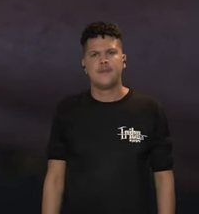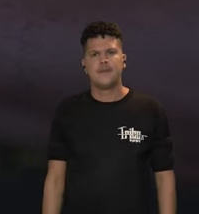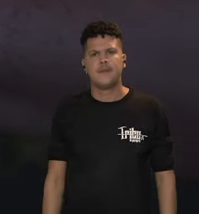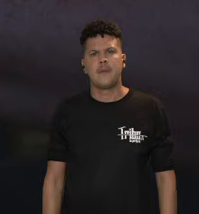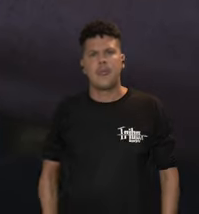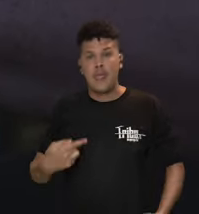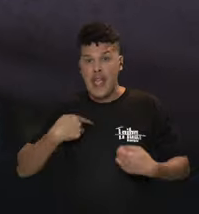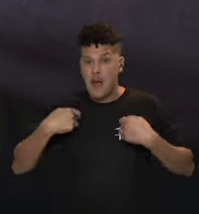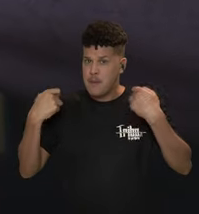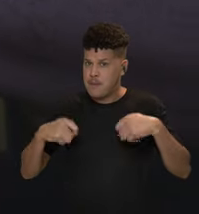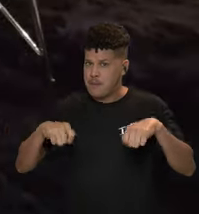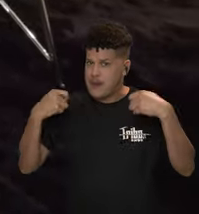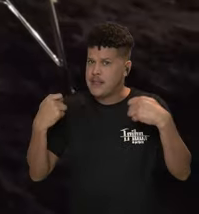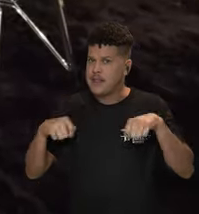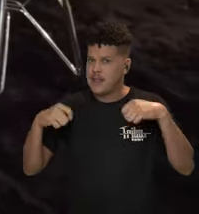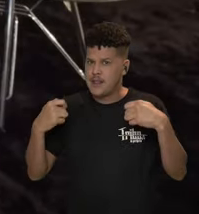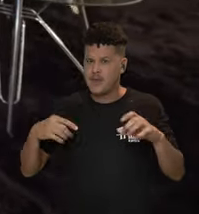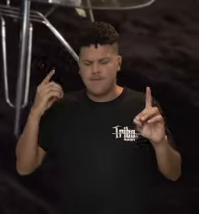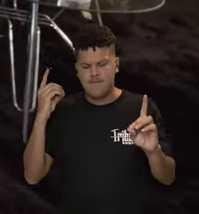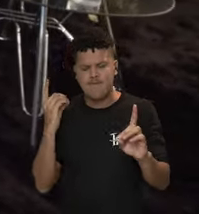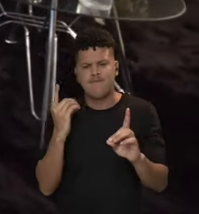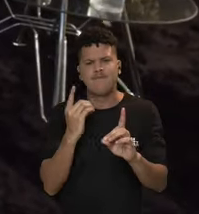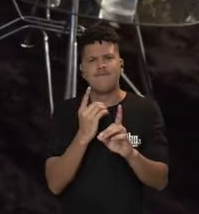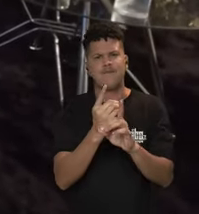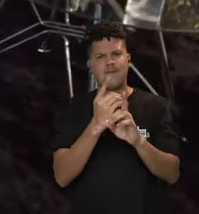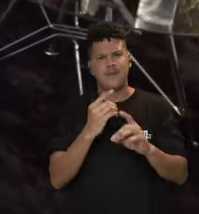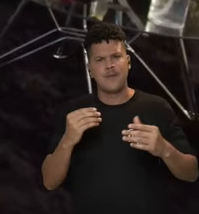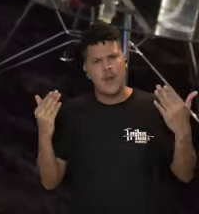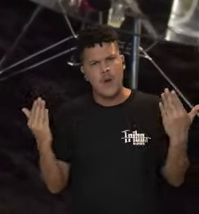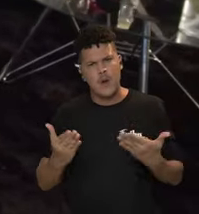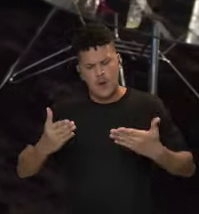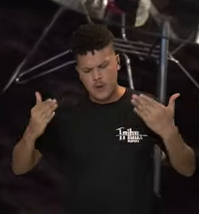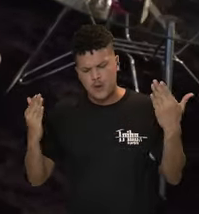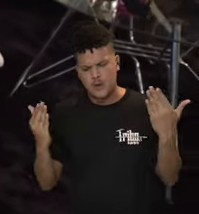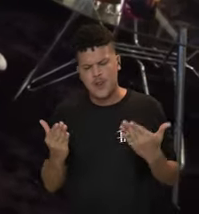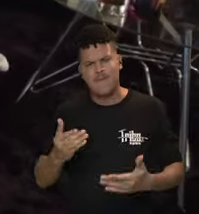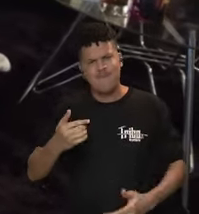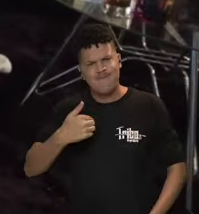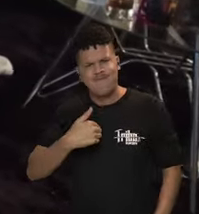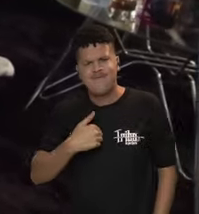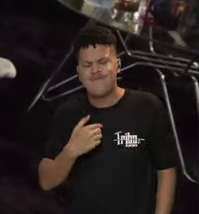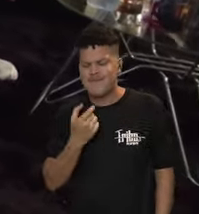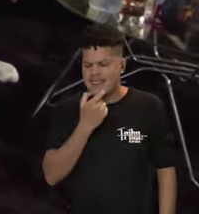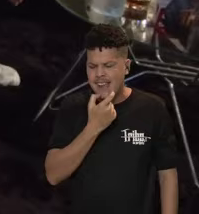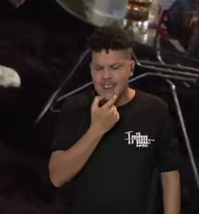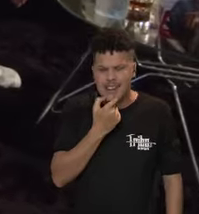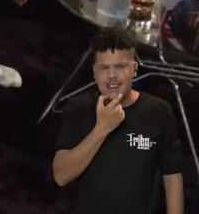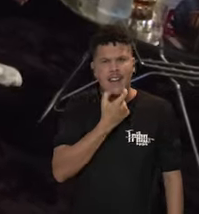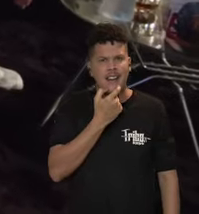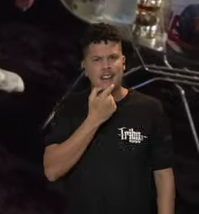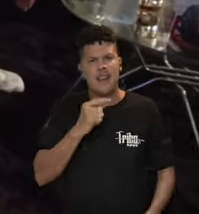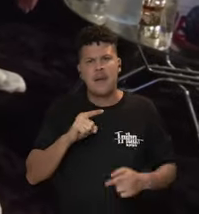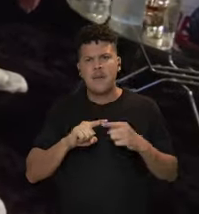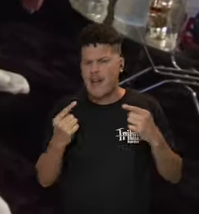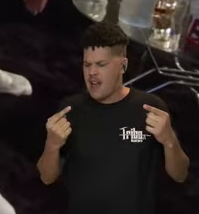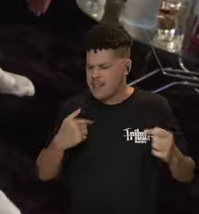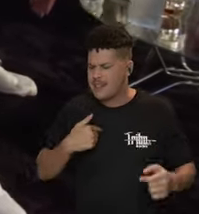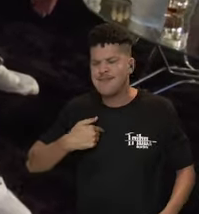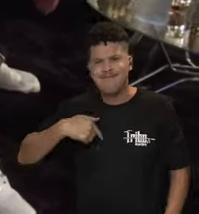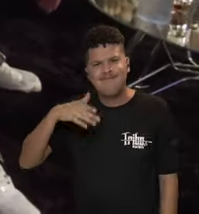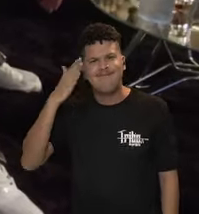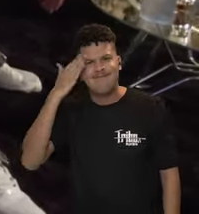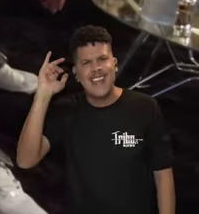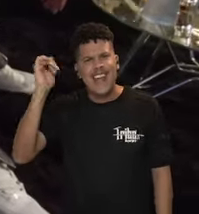Eu preciso te encontrar. Hoje por enquanto estou só, mas eu sei que vou